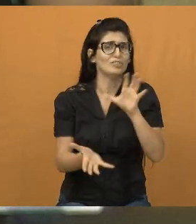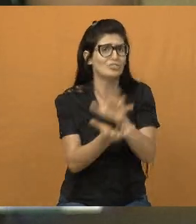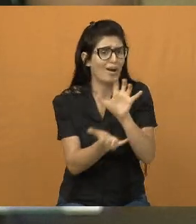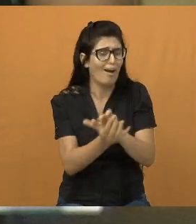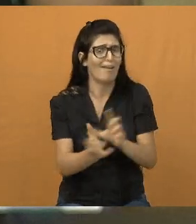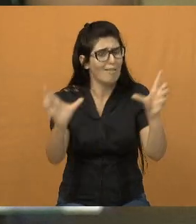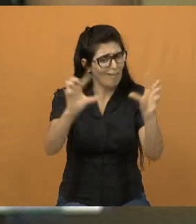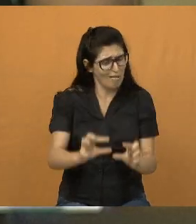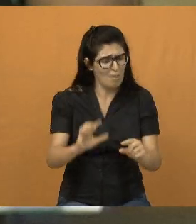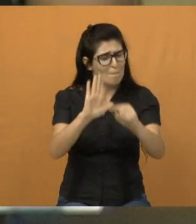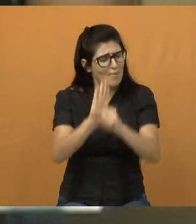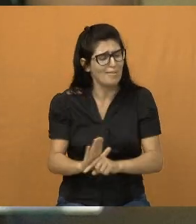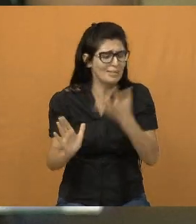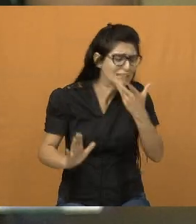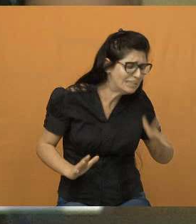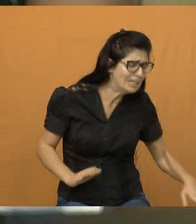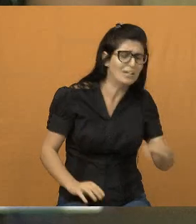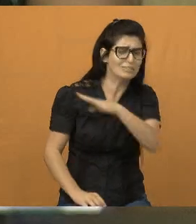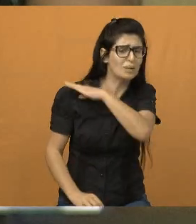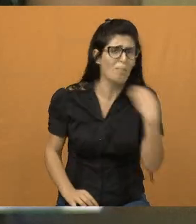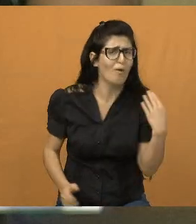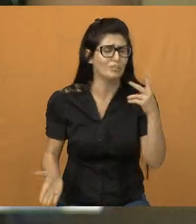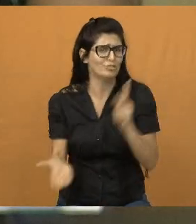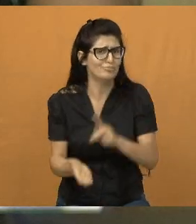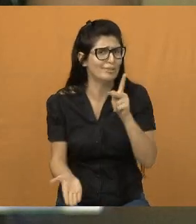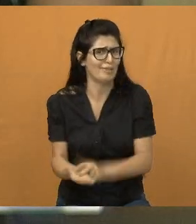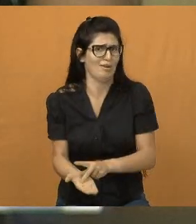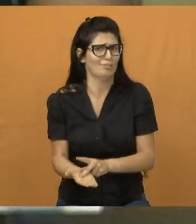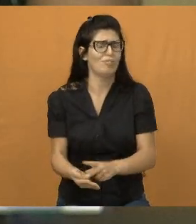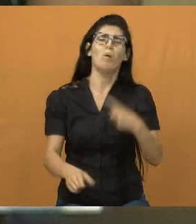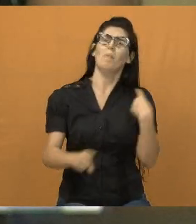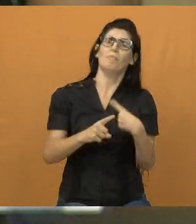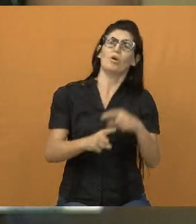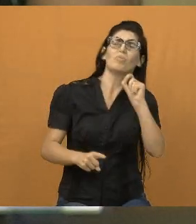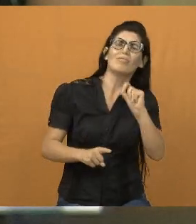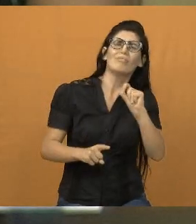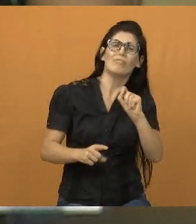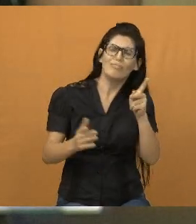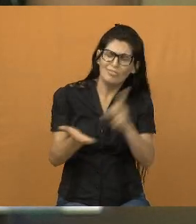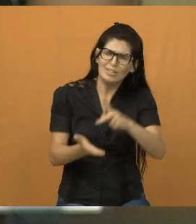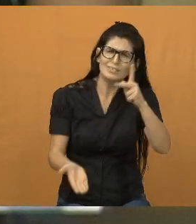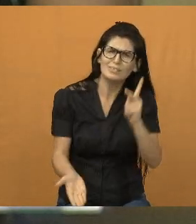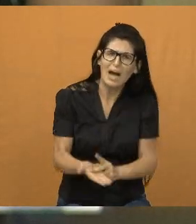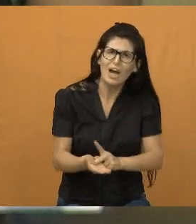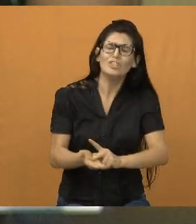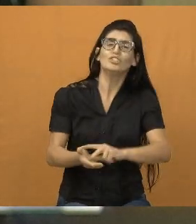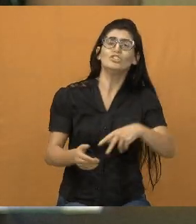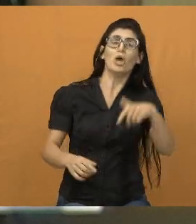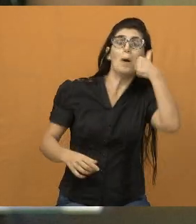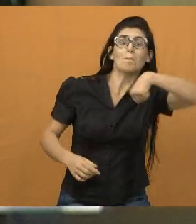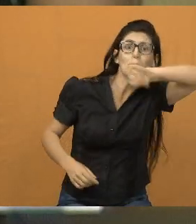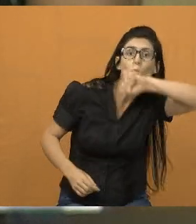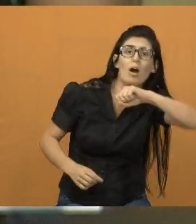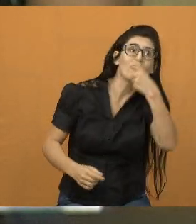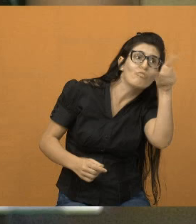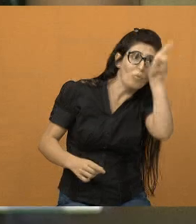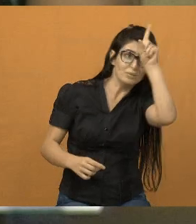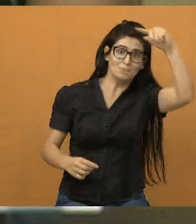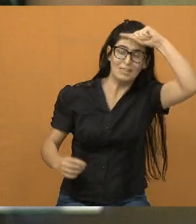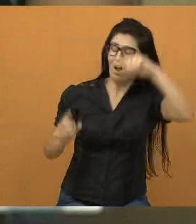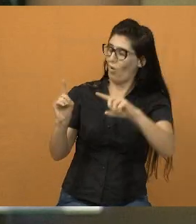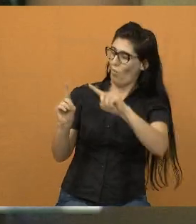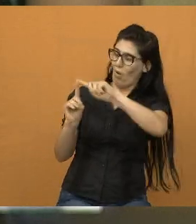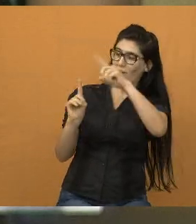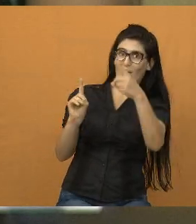outros municípios, não entram na nossa estatística, porque o que conta é o pré-natal que ela teve, a qualidade de atendimento que ela